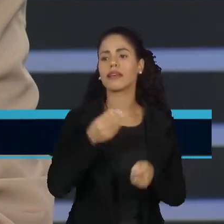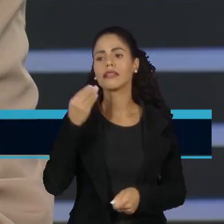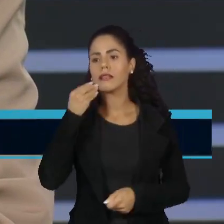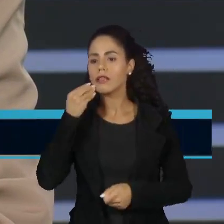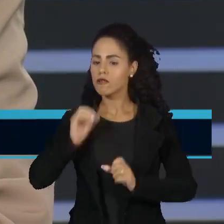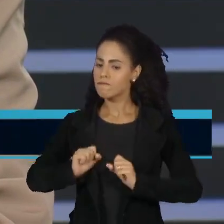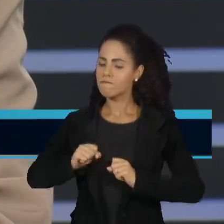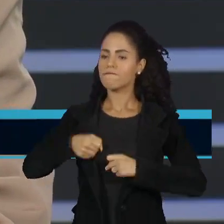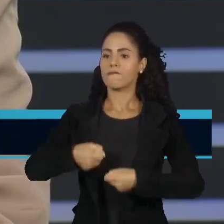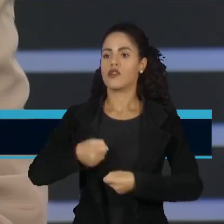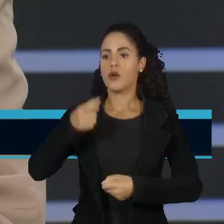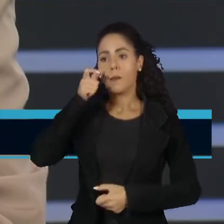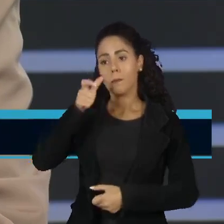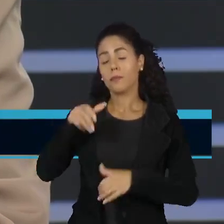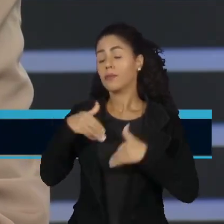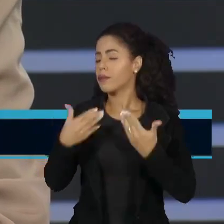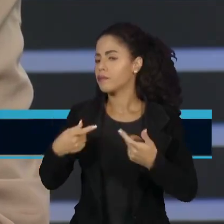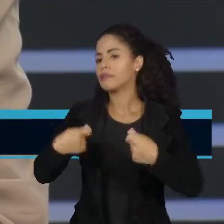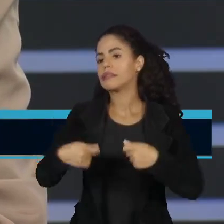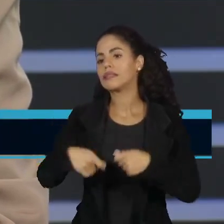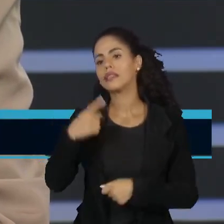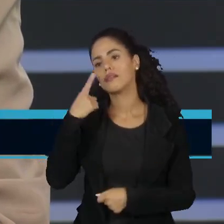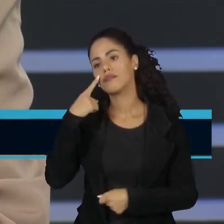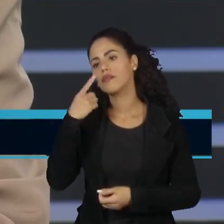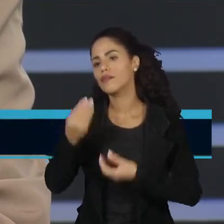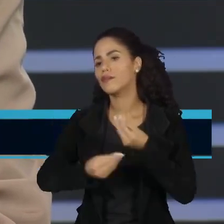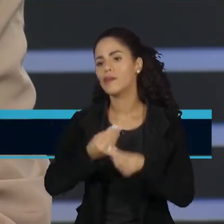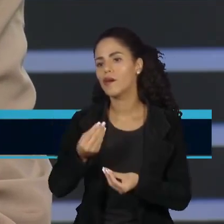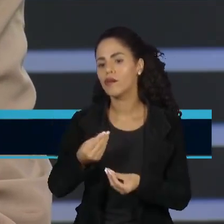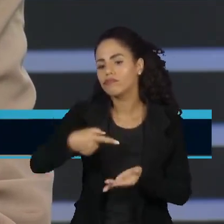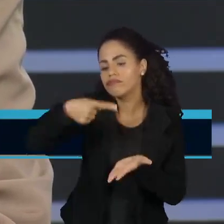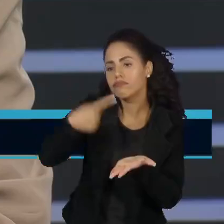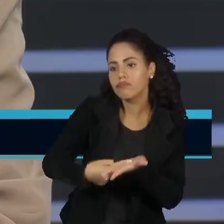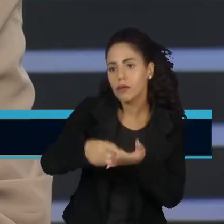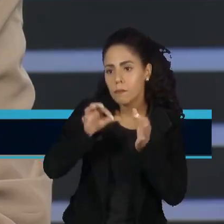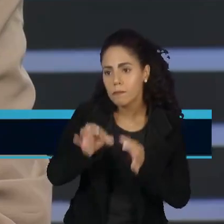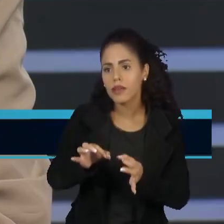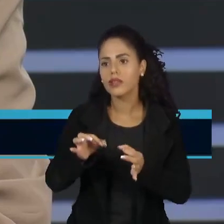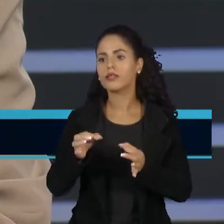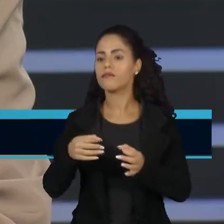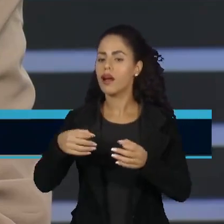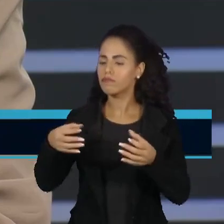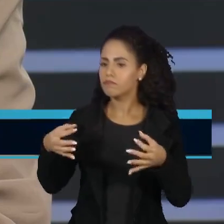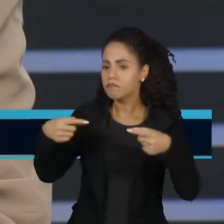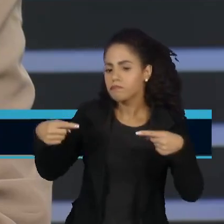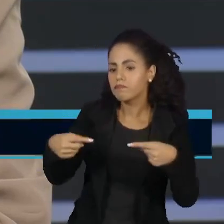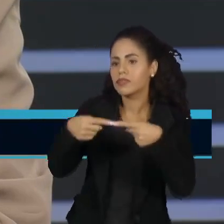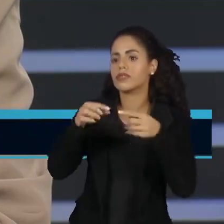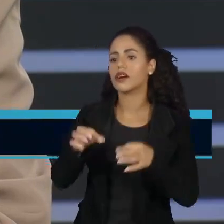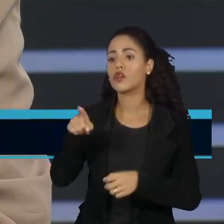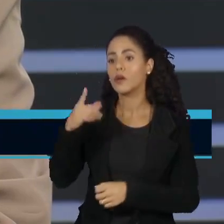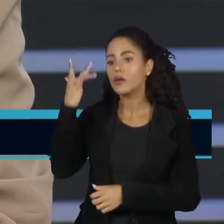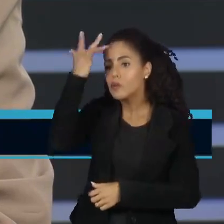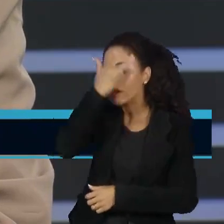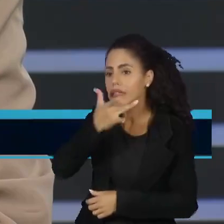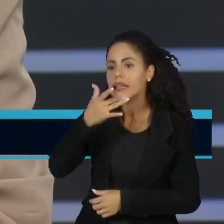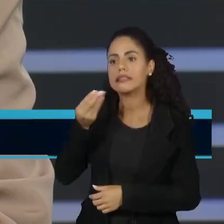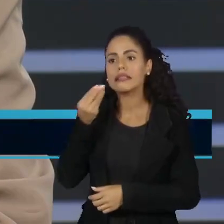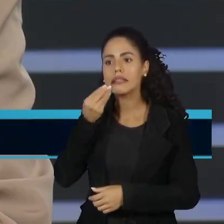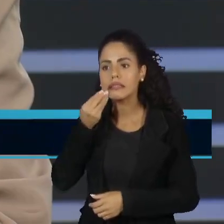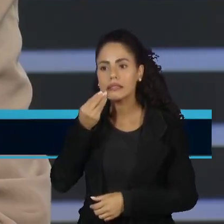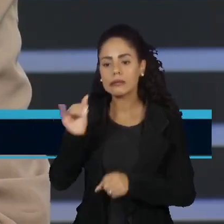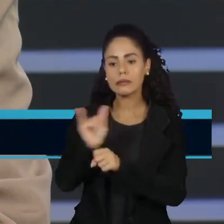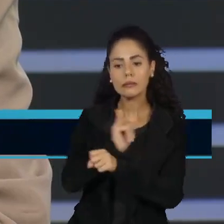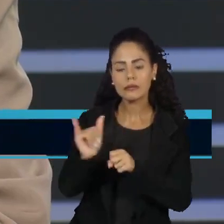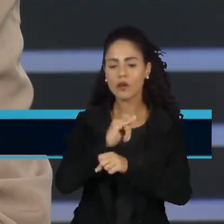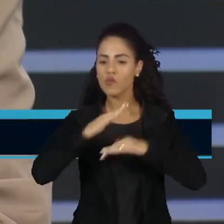defendendo determinados interesses. Então, é preciso, de fato, chegar a um bom termo e o Haddad tem sido habilidoso nesse